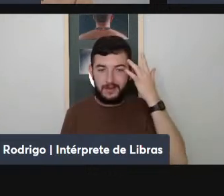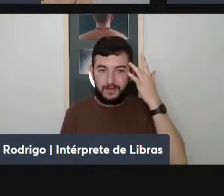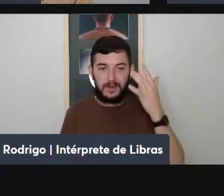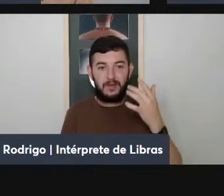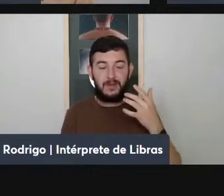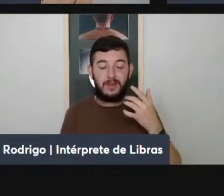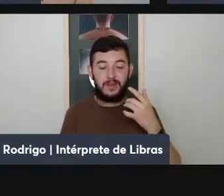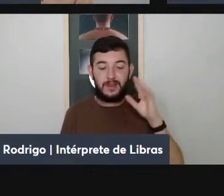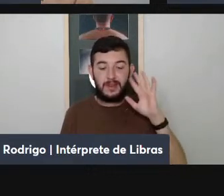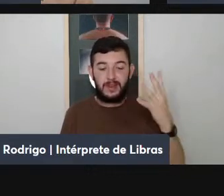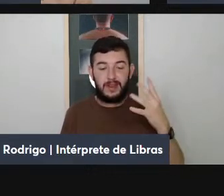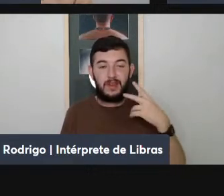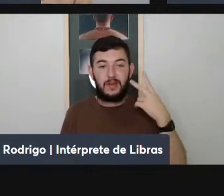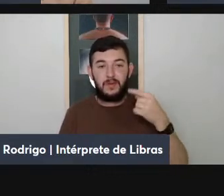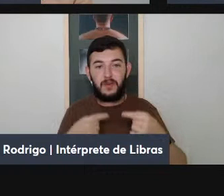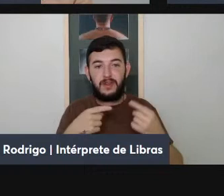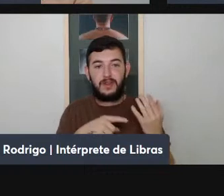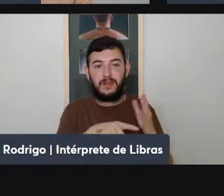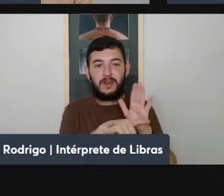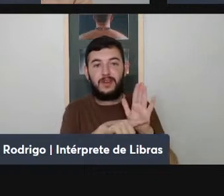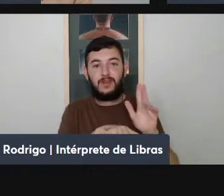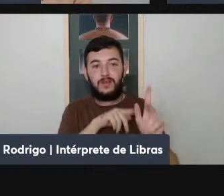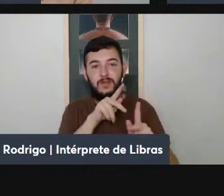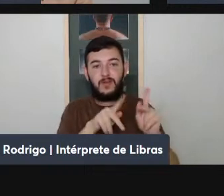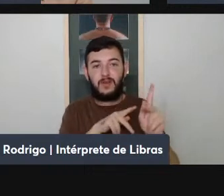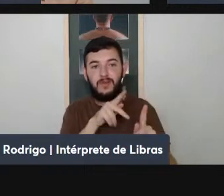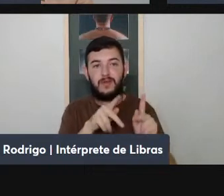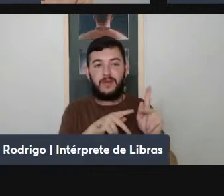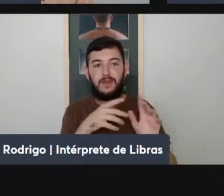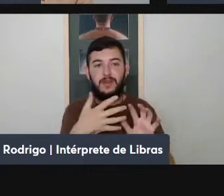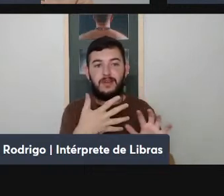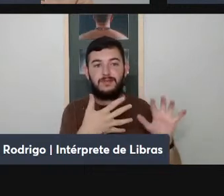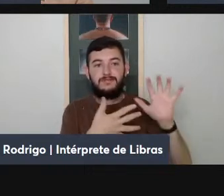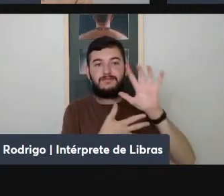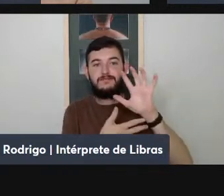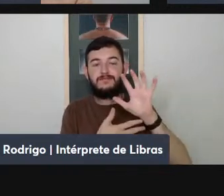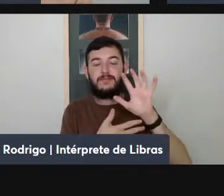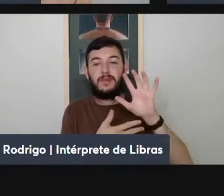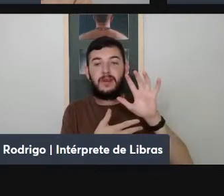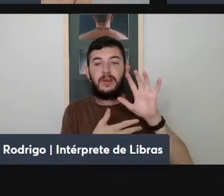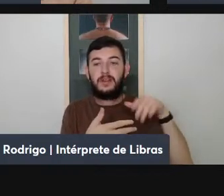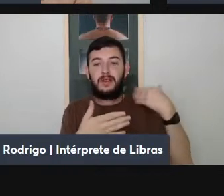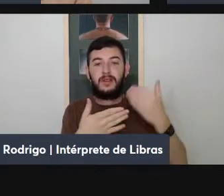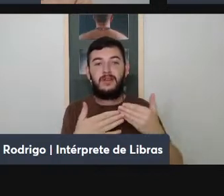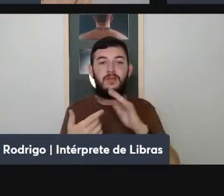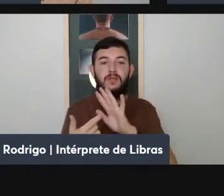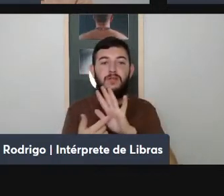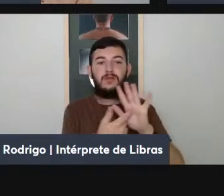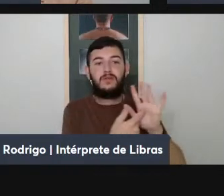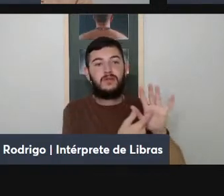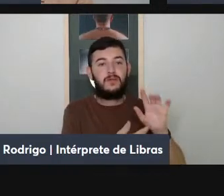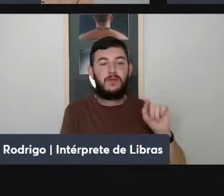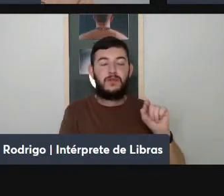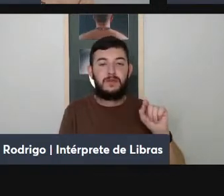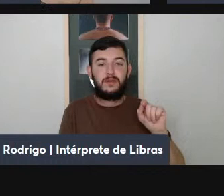pública, esses ranqueamentos ainda refletem muito a concentração de riqueza,